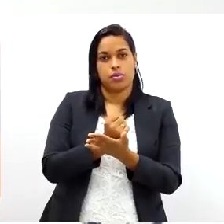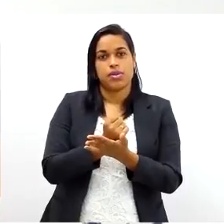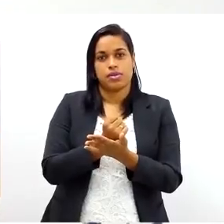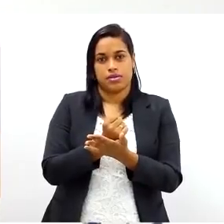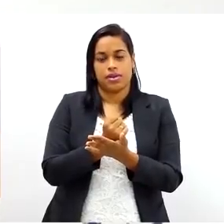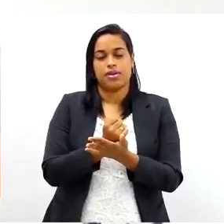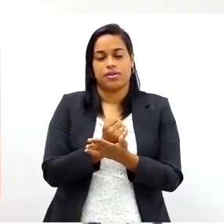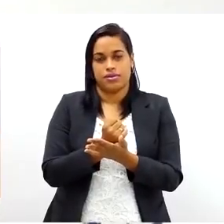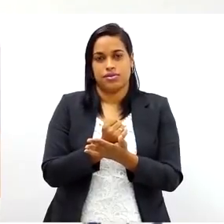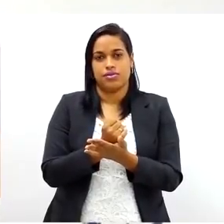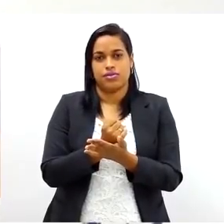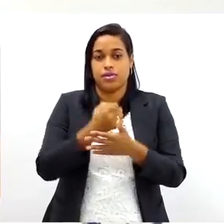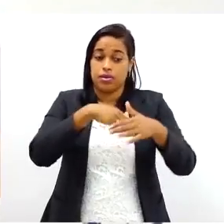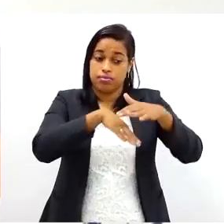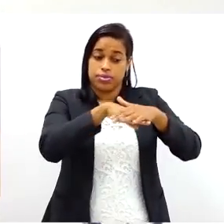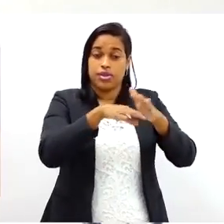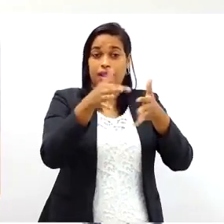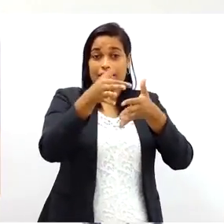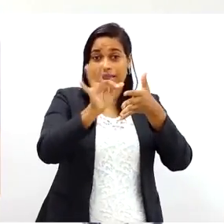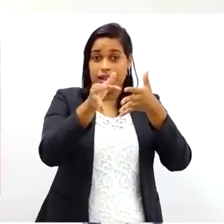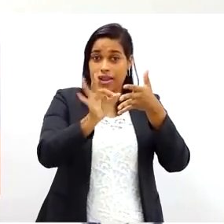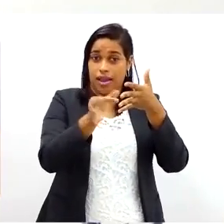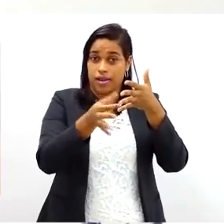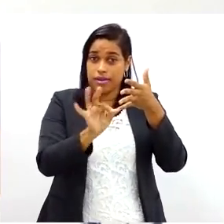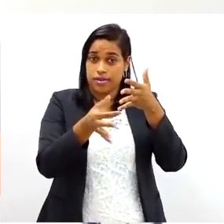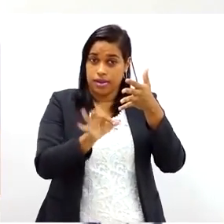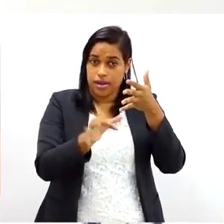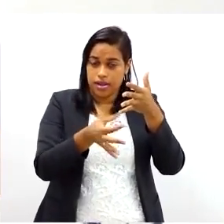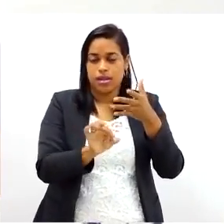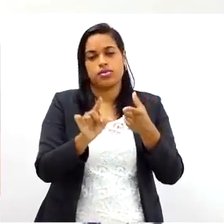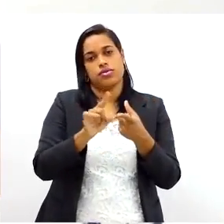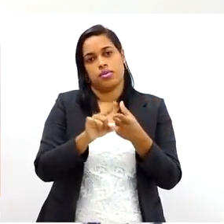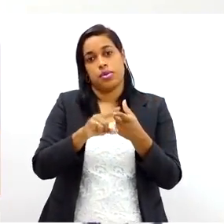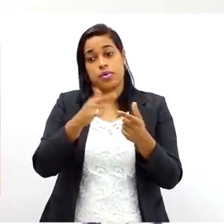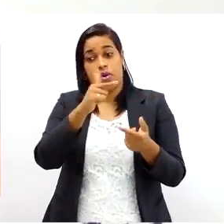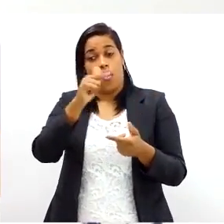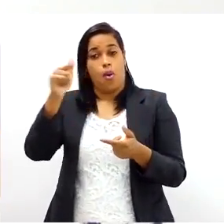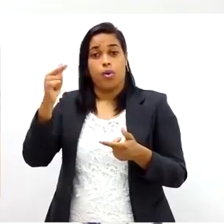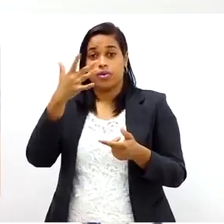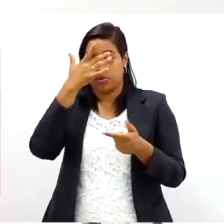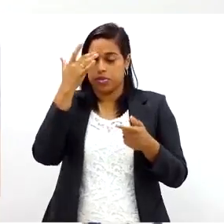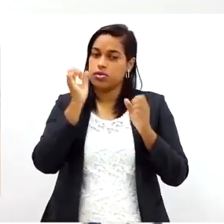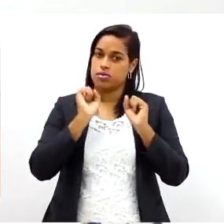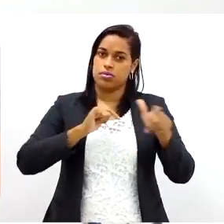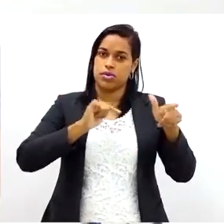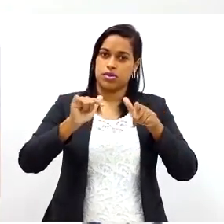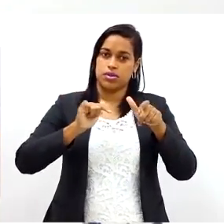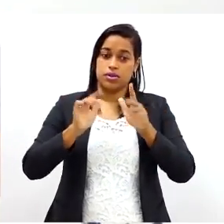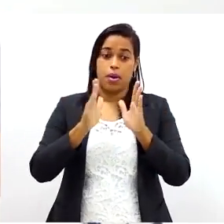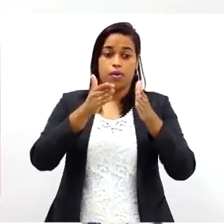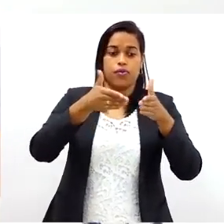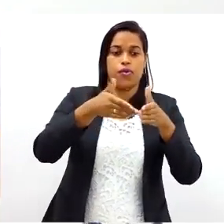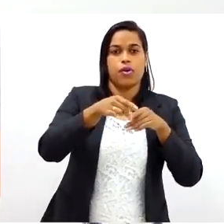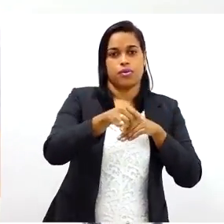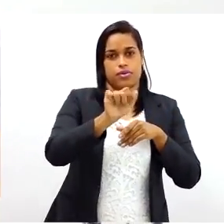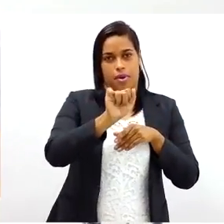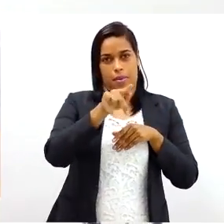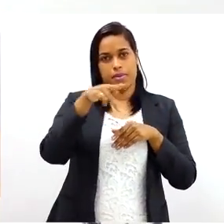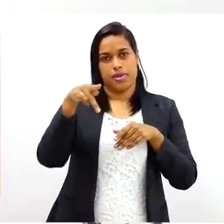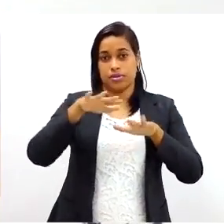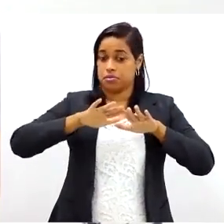de requisitos, deixar tudo detalhado lá, até mesmo porque outras pessoas podem trabalhar em cima desse aplicativo